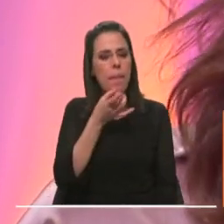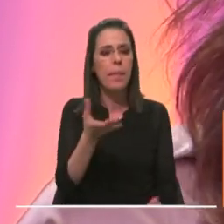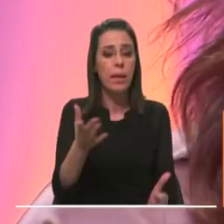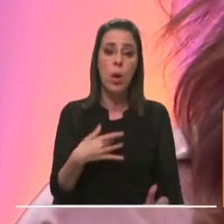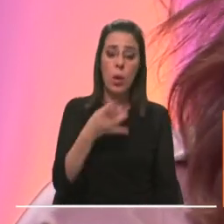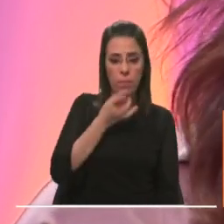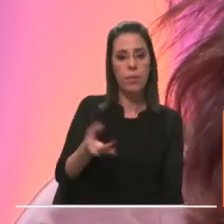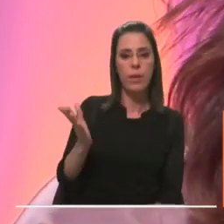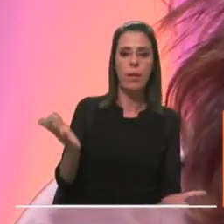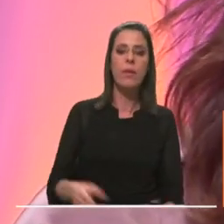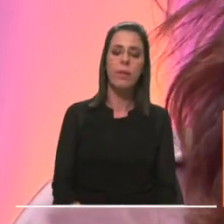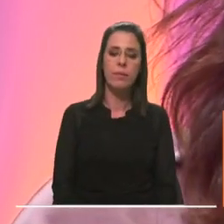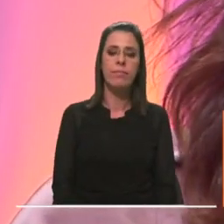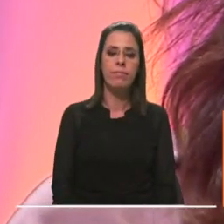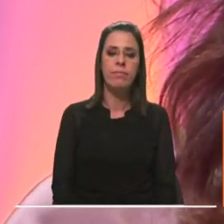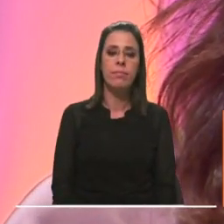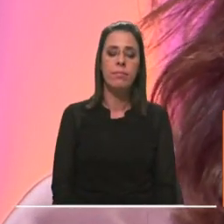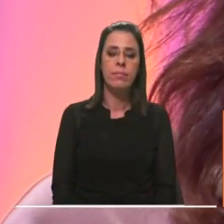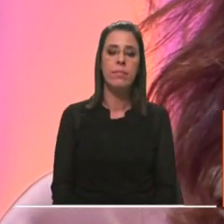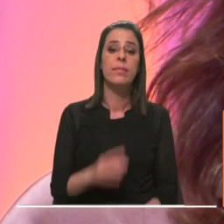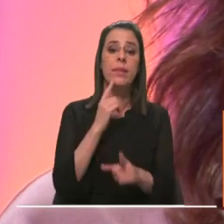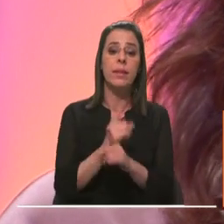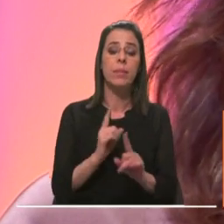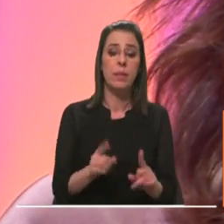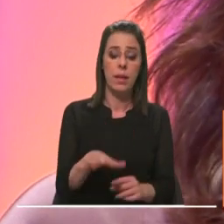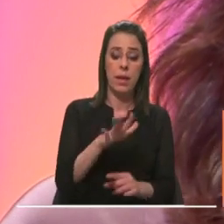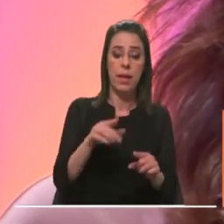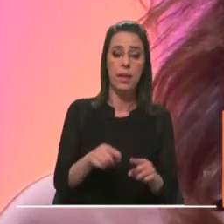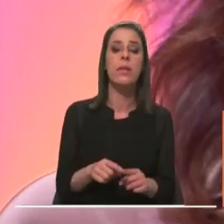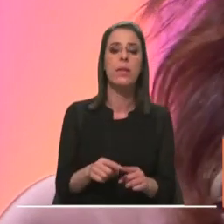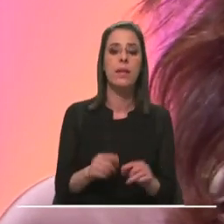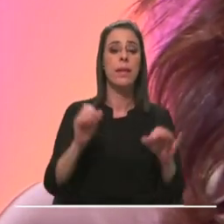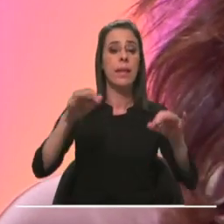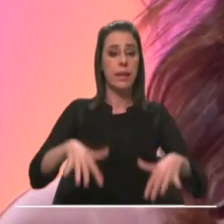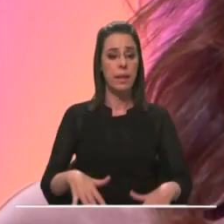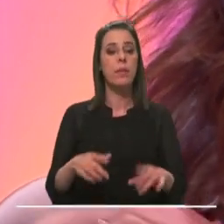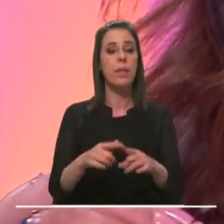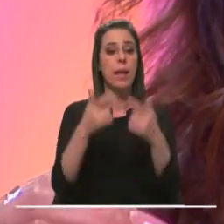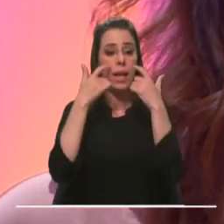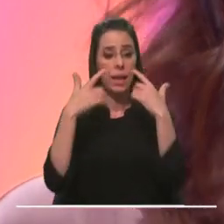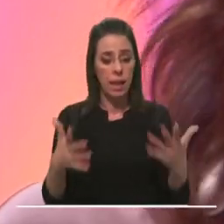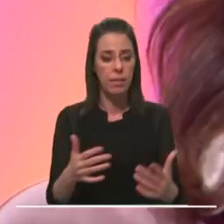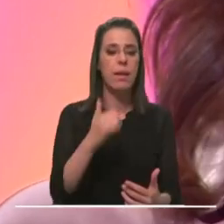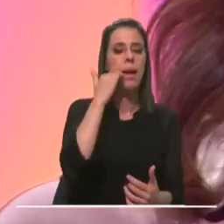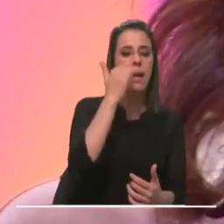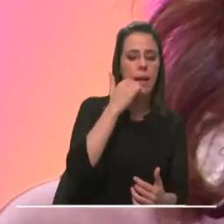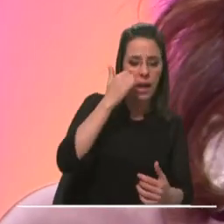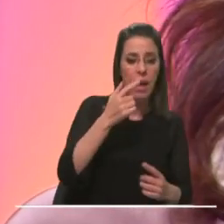E eu perdoava. Porque mesmo que este caso termine com negligência